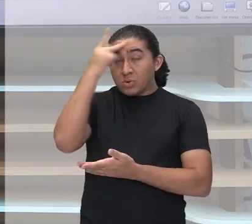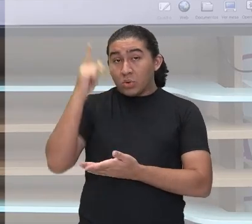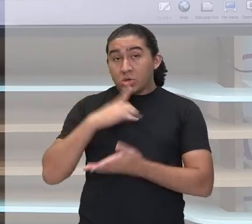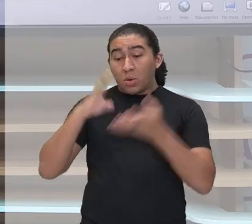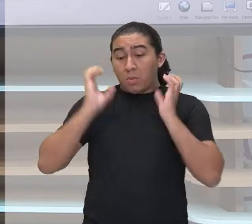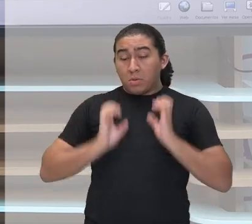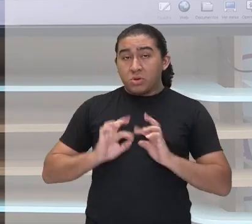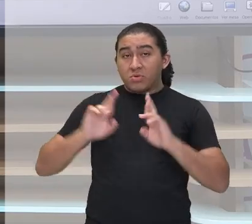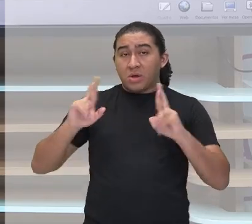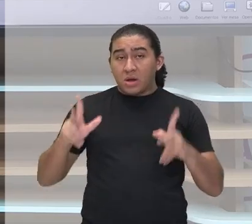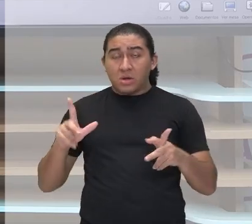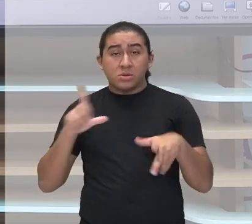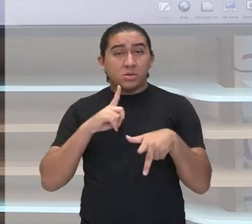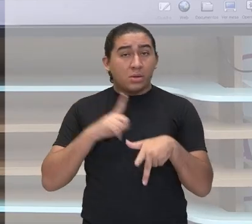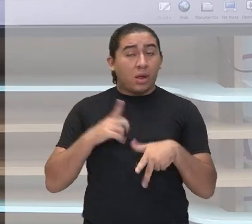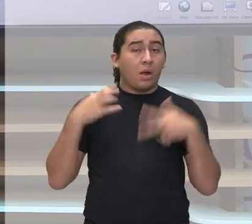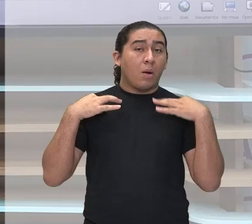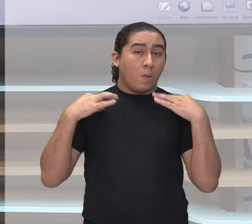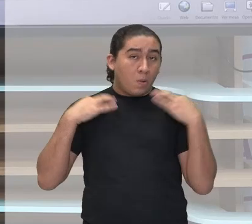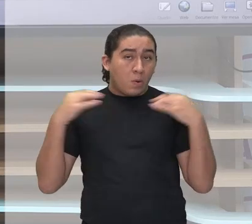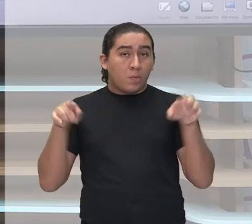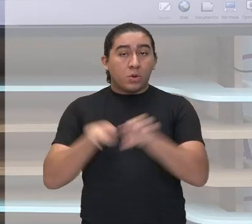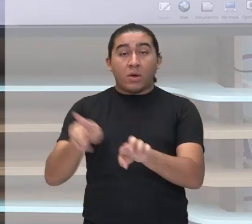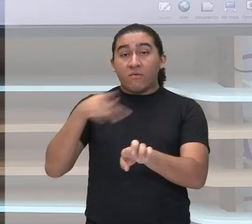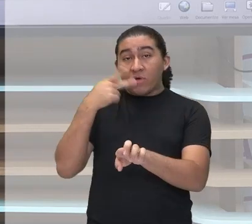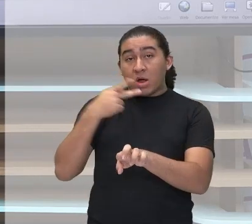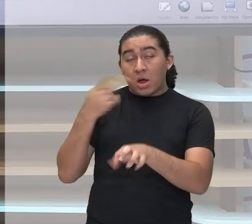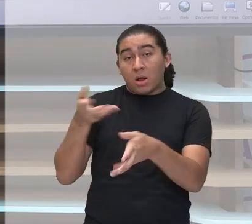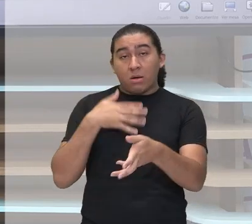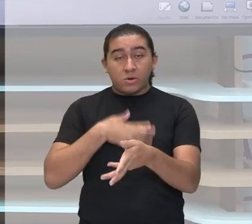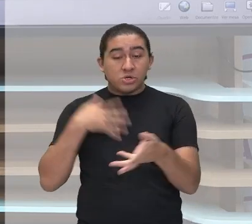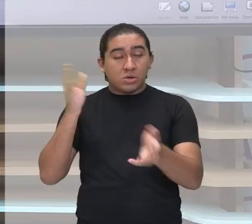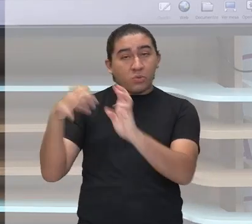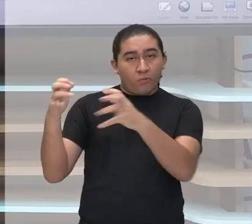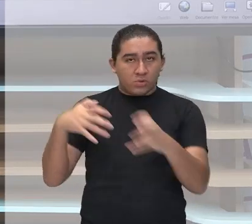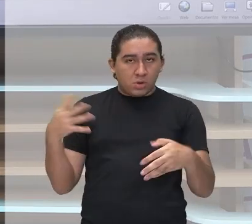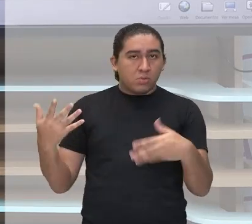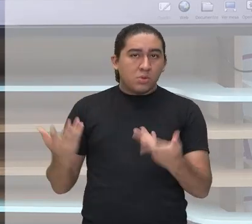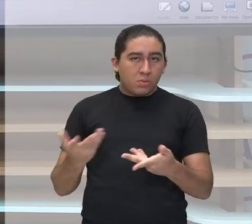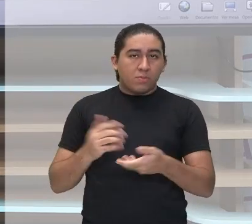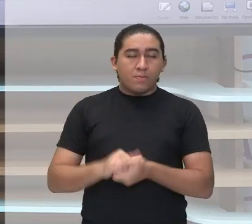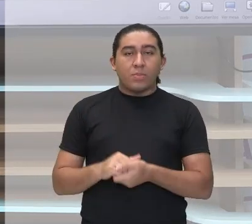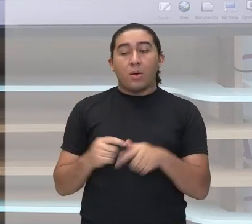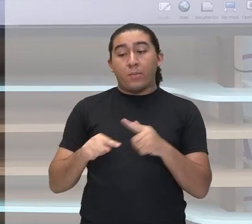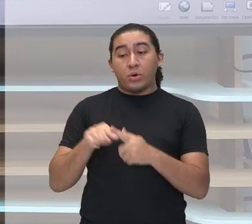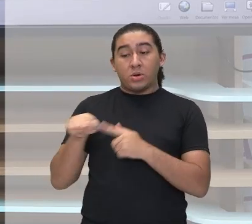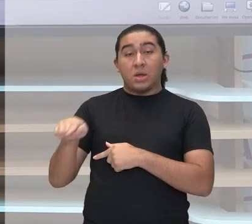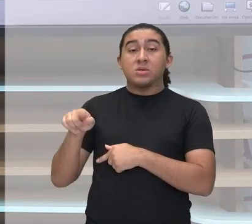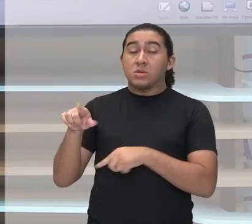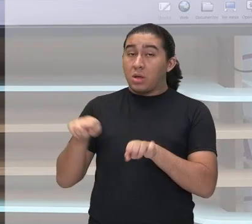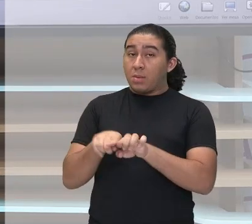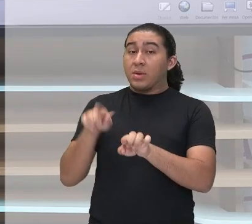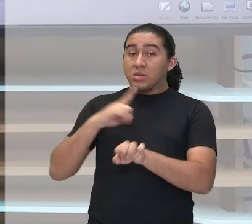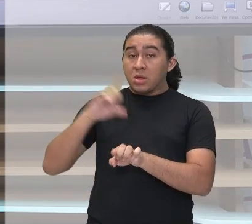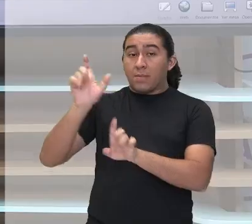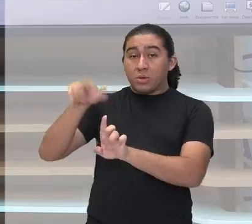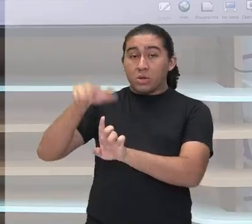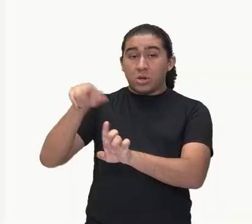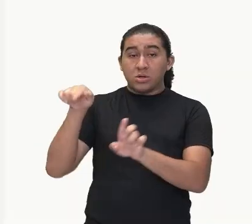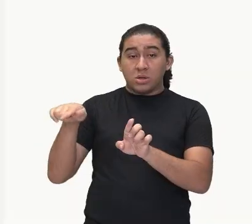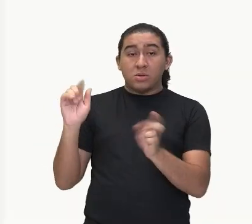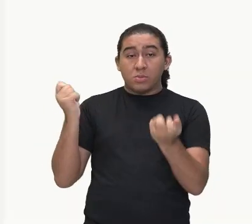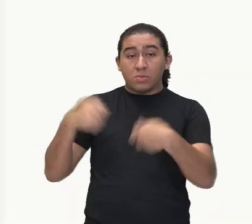de vestir, no modo de falar, que gostam de brigar, tem. Porque no realismo também tem personagens